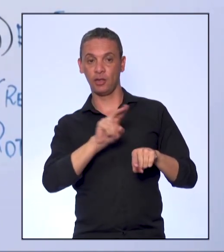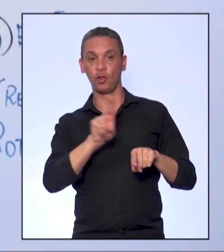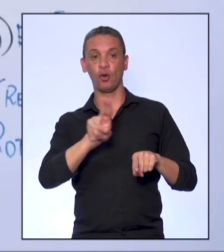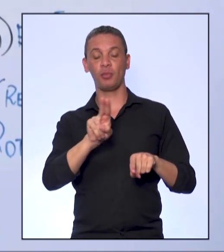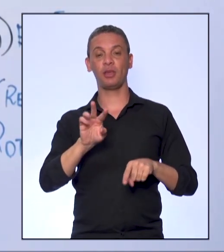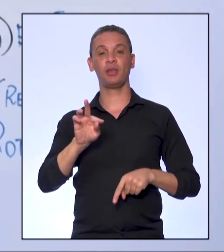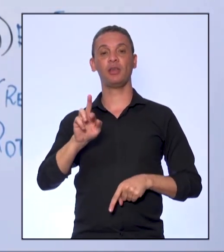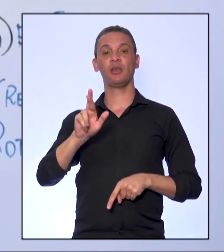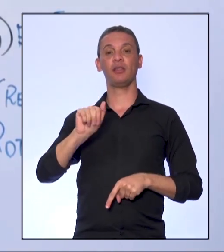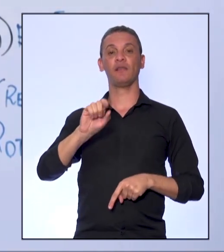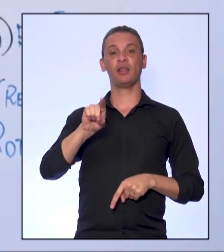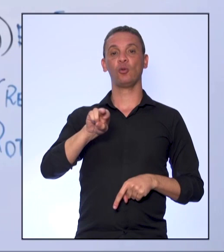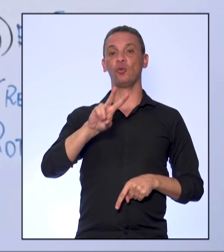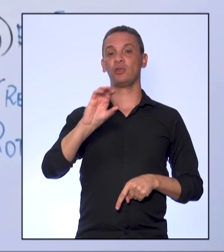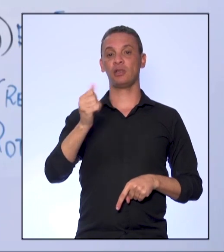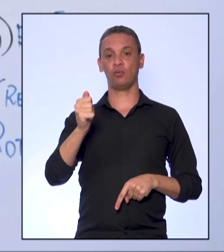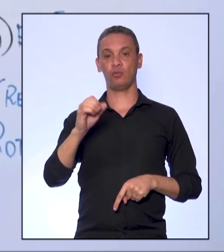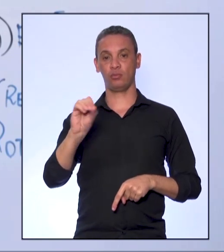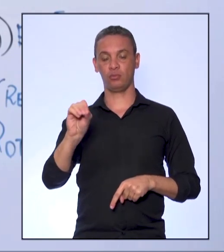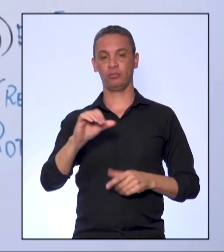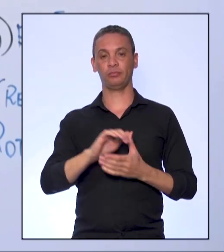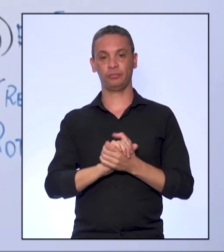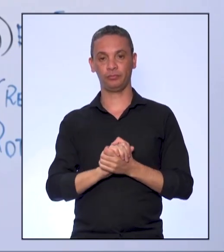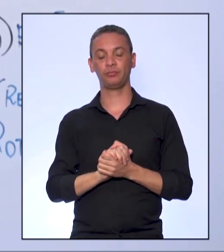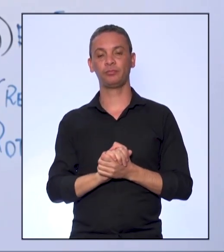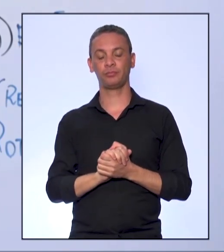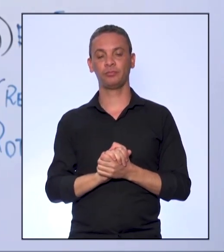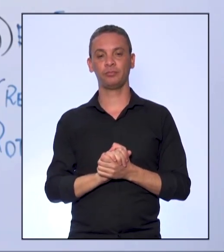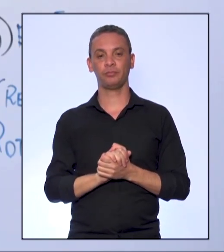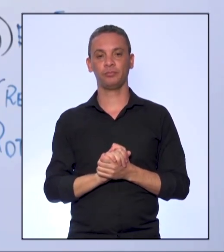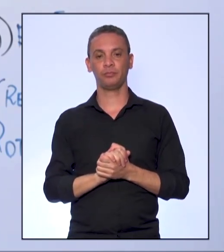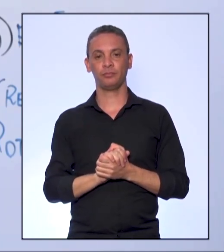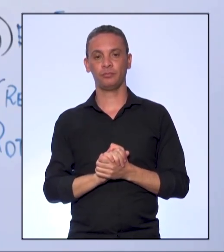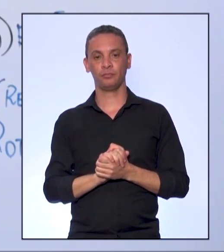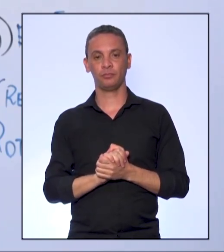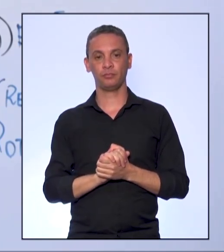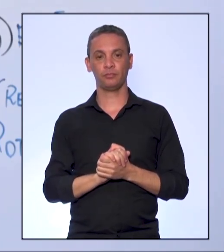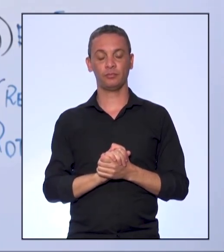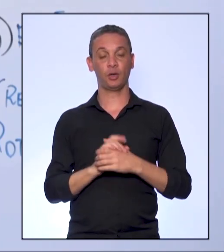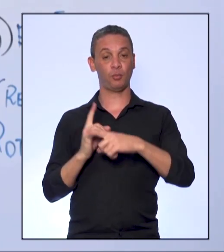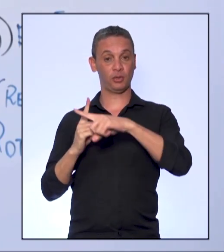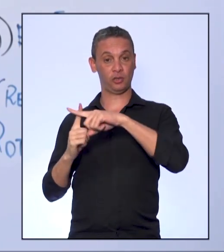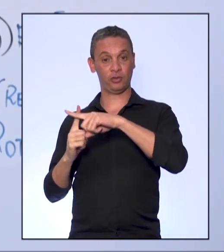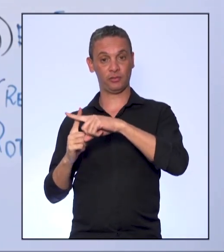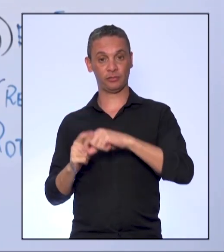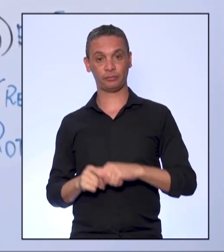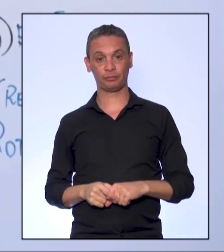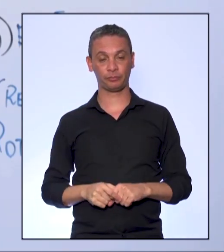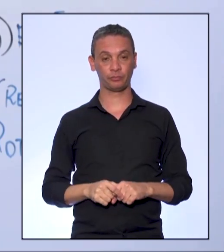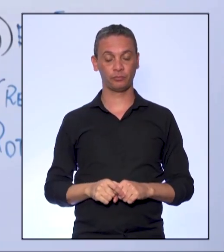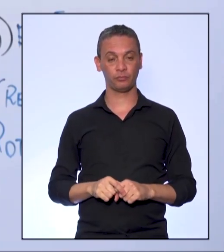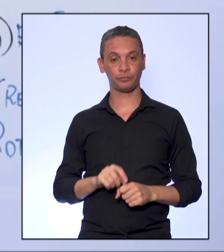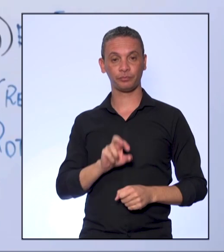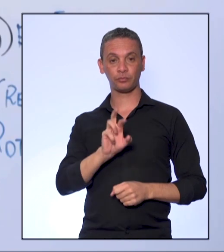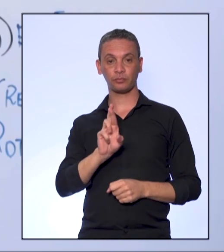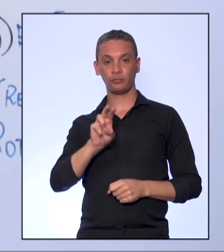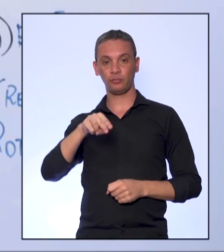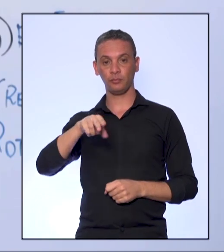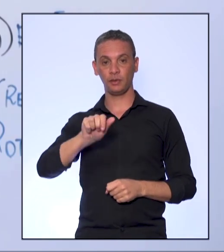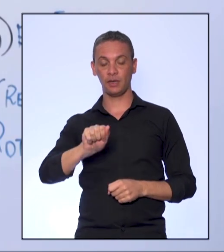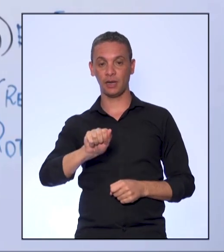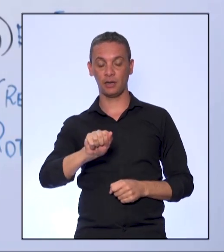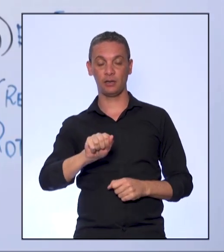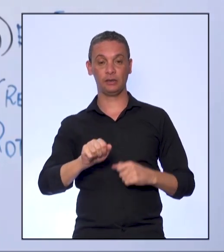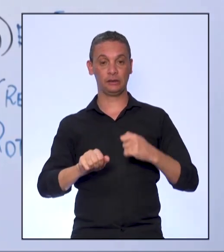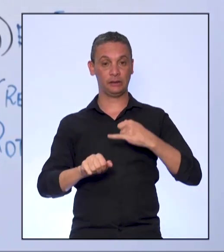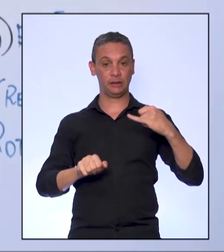tradução. Tradução, tá? Feita por ribossomos, tá? Isso aqui no positivo. A RNA polimerase é aquela